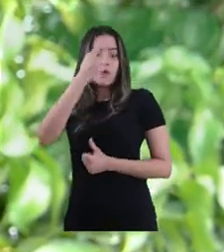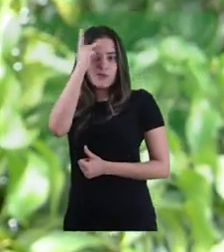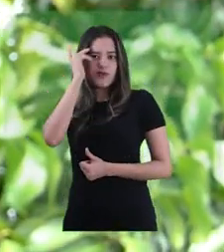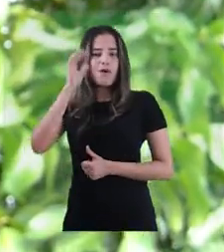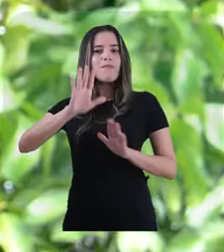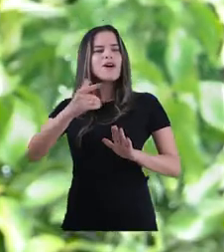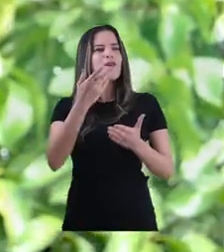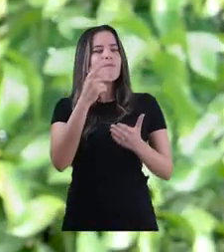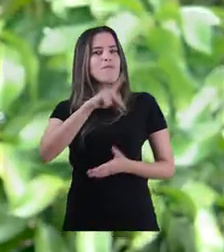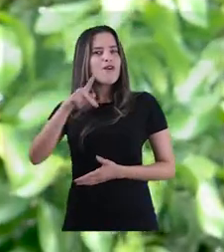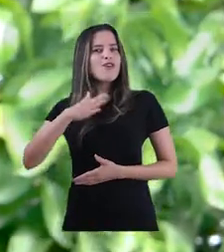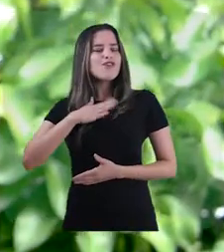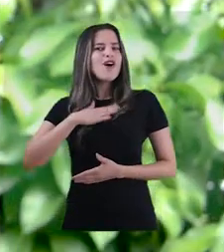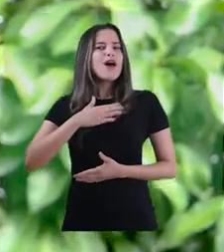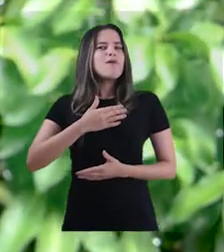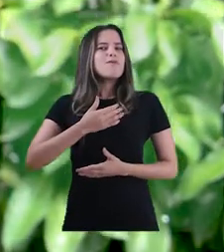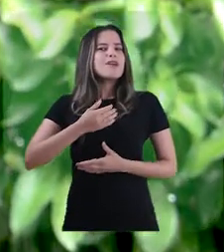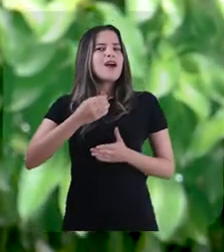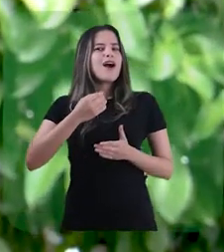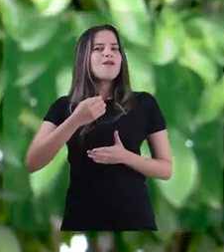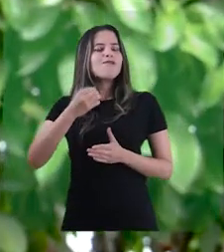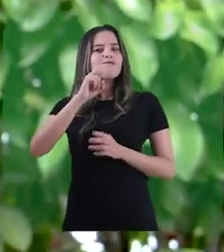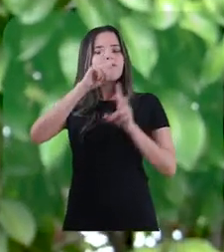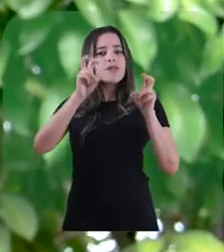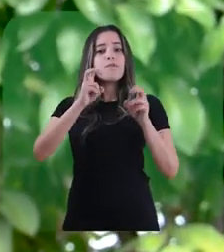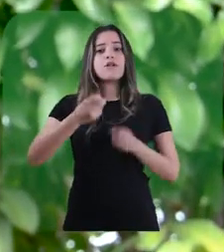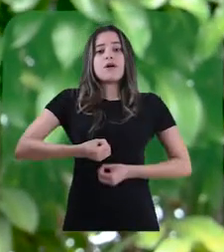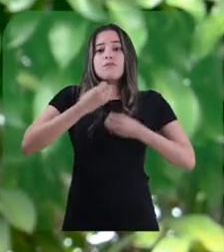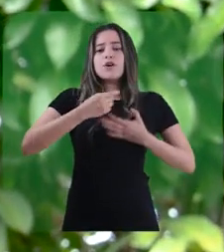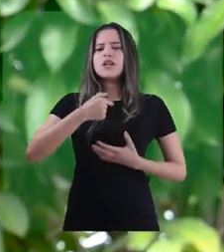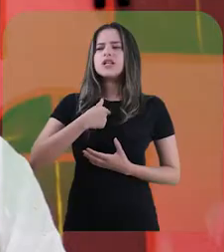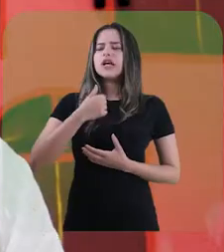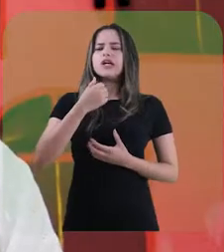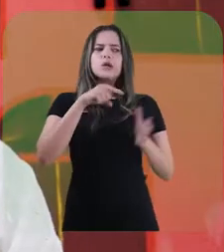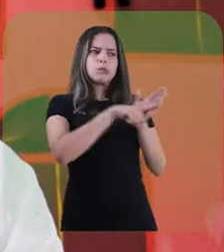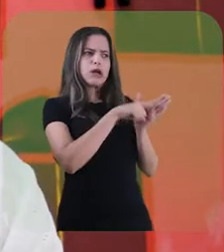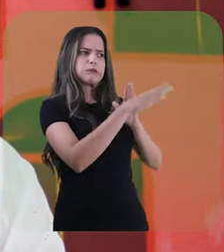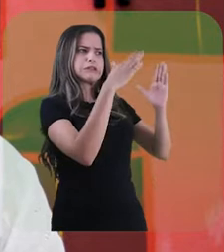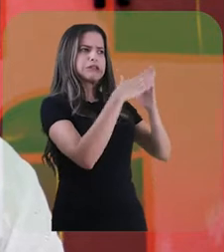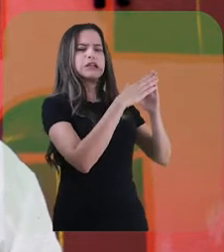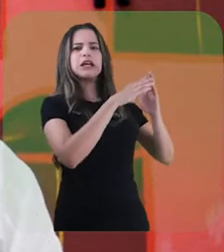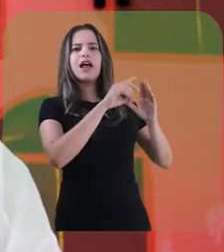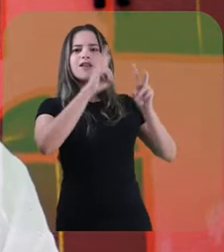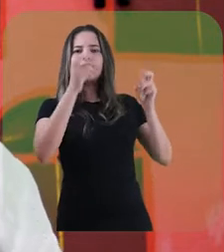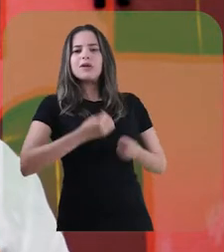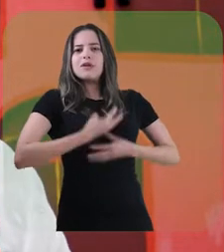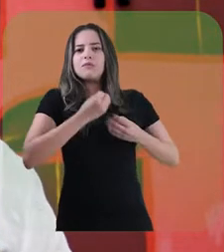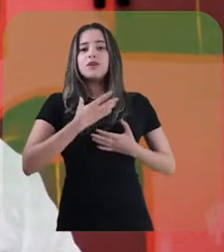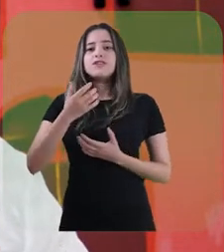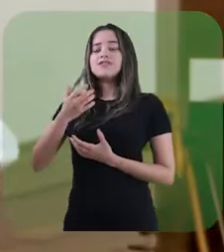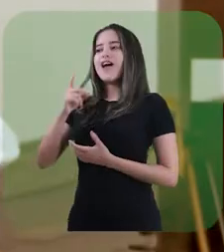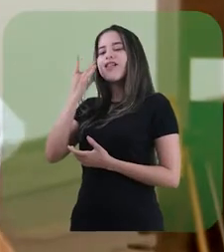eu acho que era primeira série E aí eu cheguei em casa perguntando o que era a Bendita da poesia você se ela tava tava fazendo com Carlos